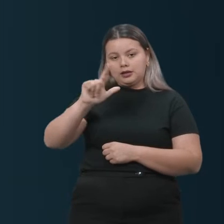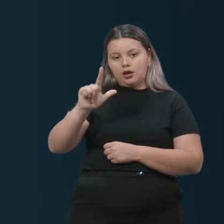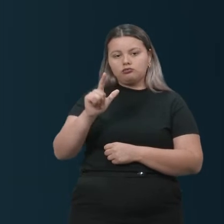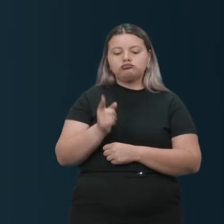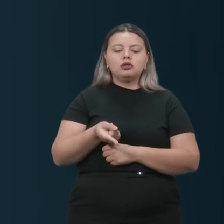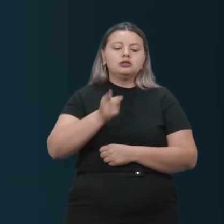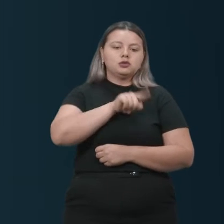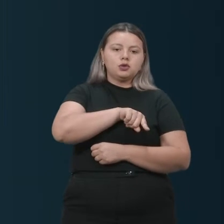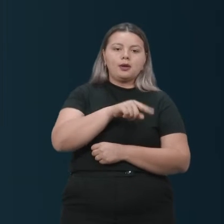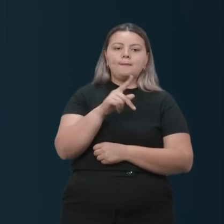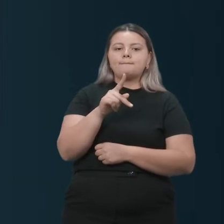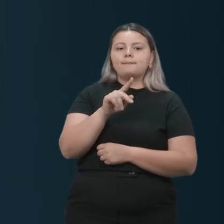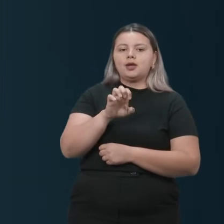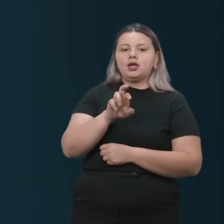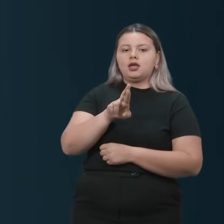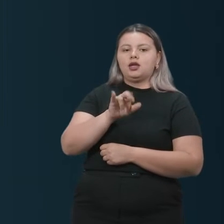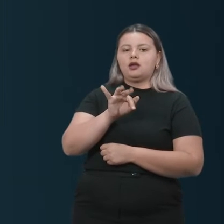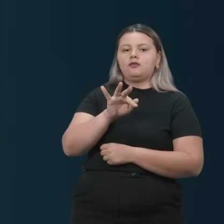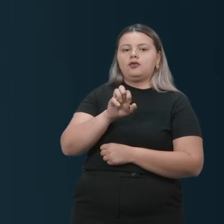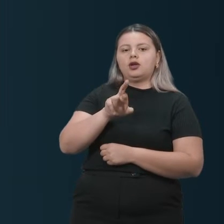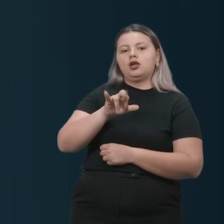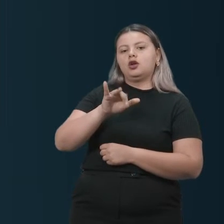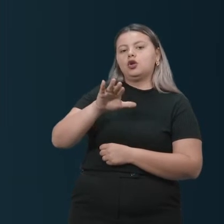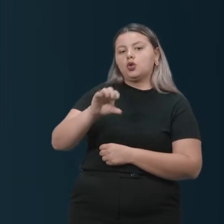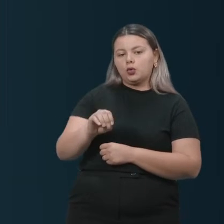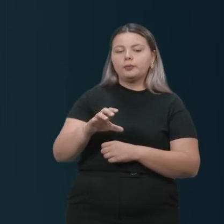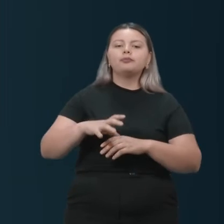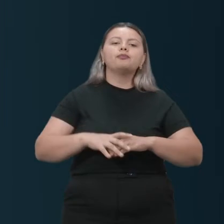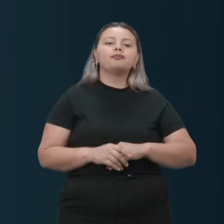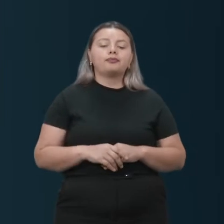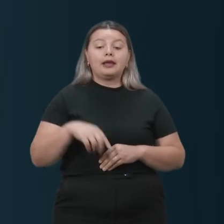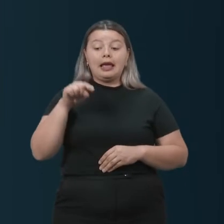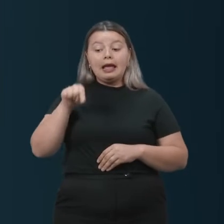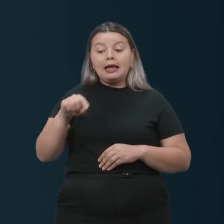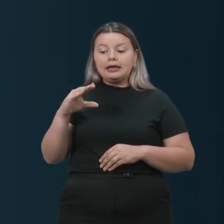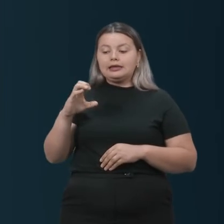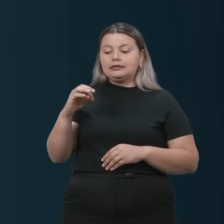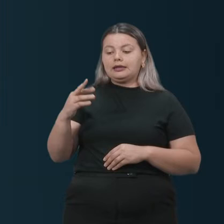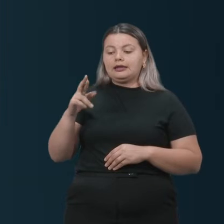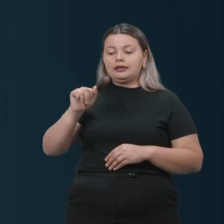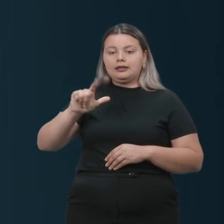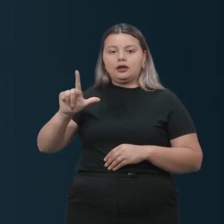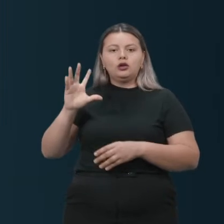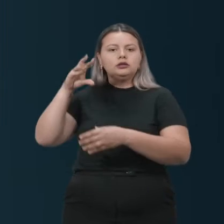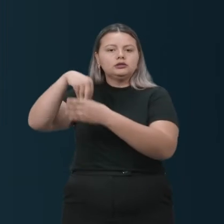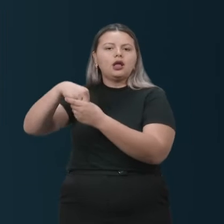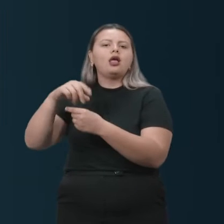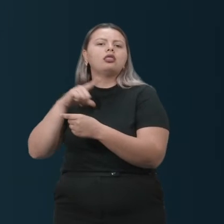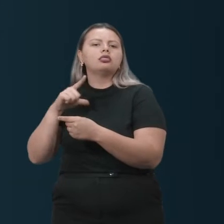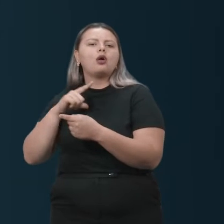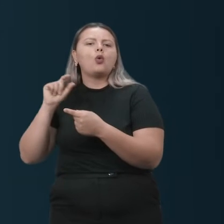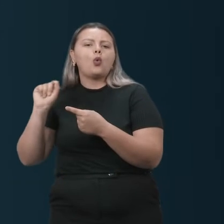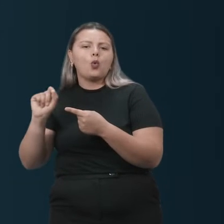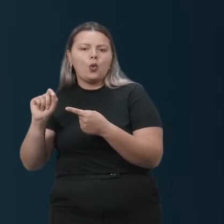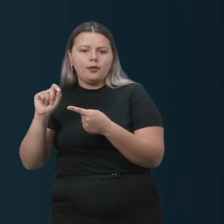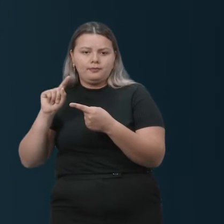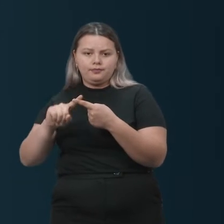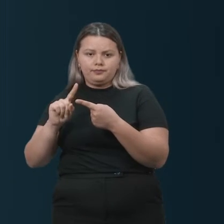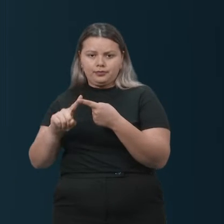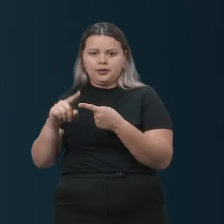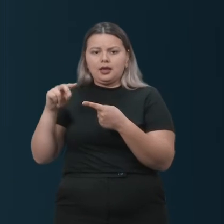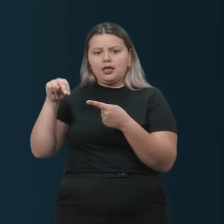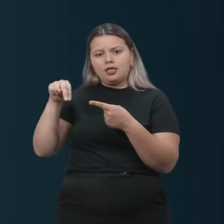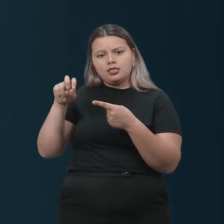periférico. O sistema nervoso periférico é composto por nervos e gânglios, ou